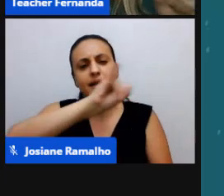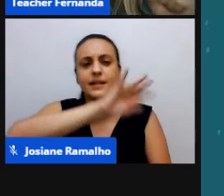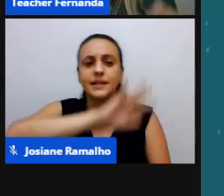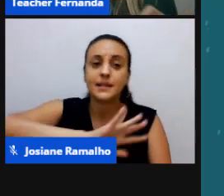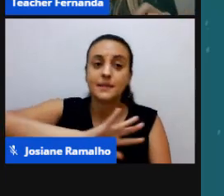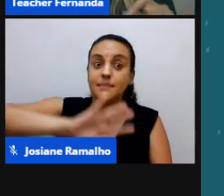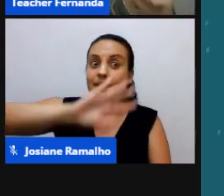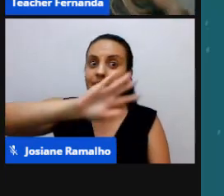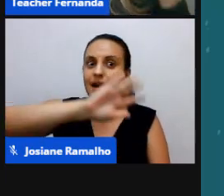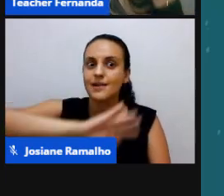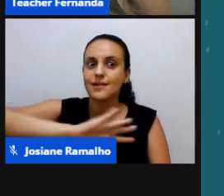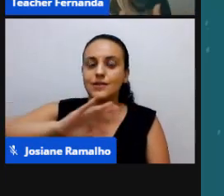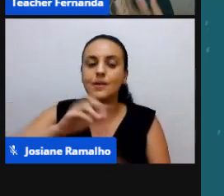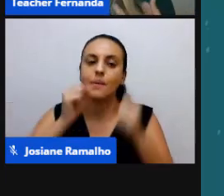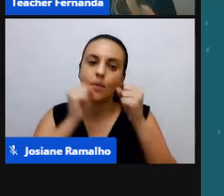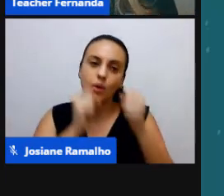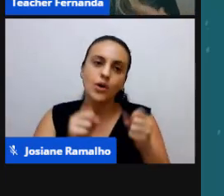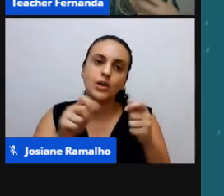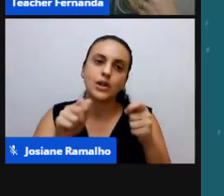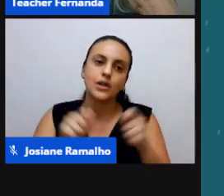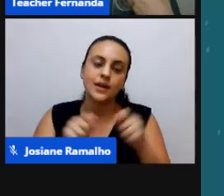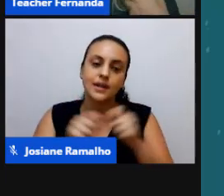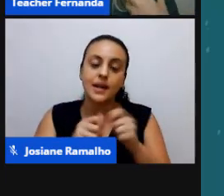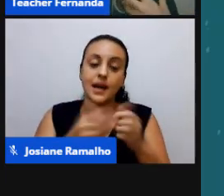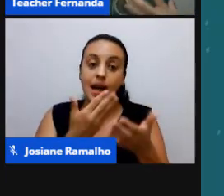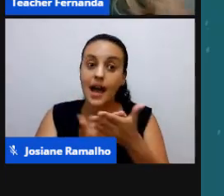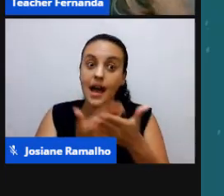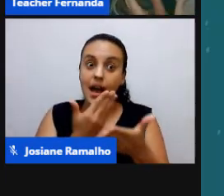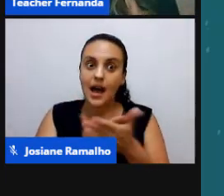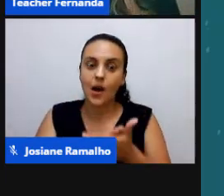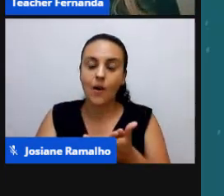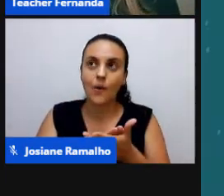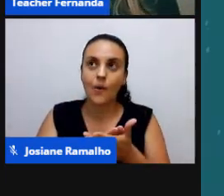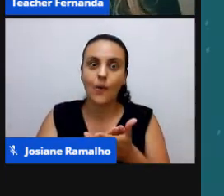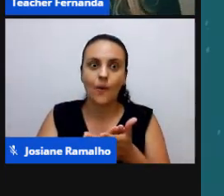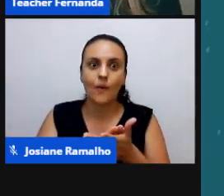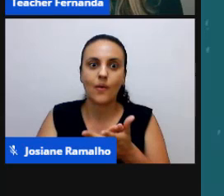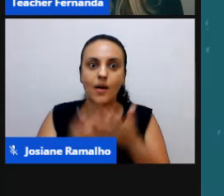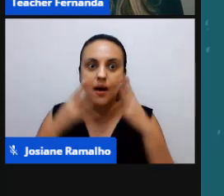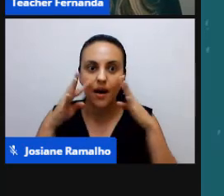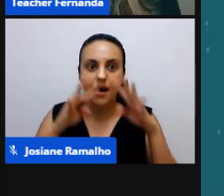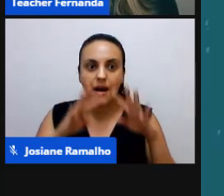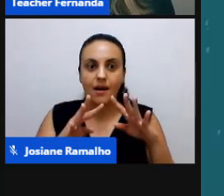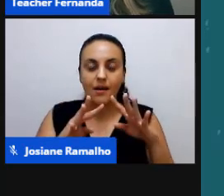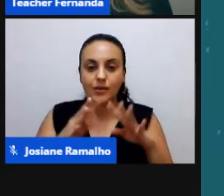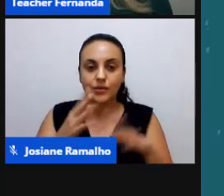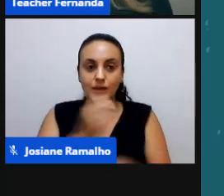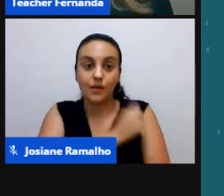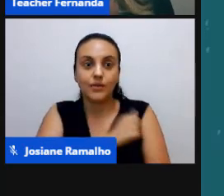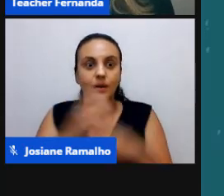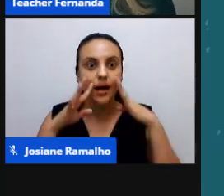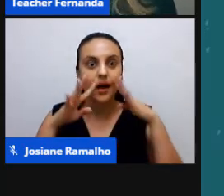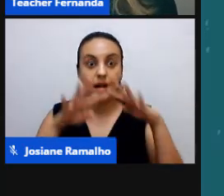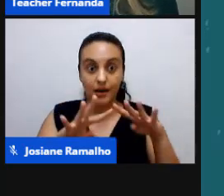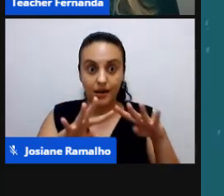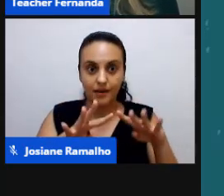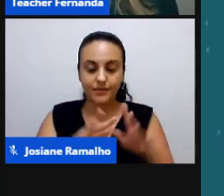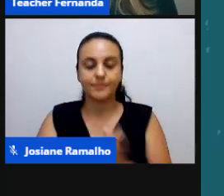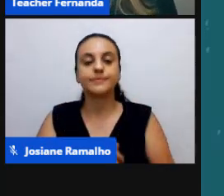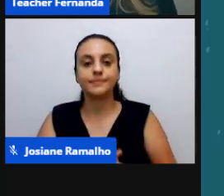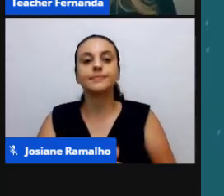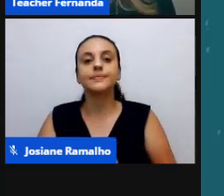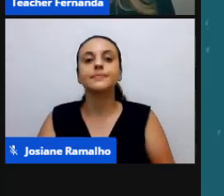e atrativa, por meio de imagens que realmente são inspiradoras. E além